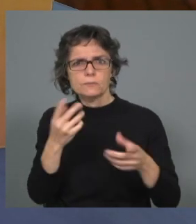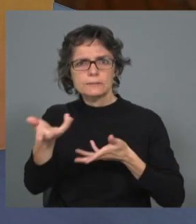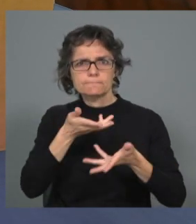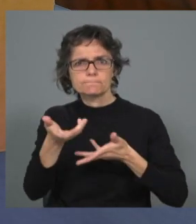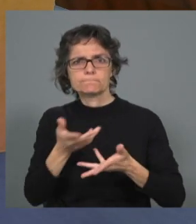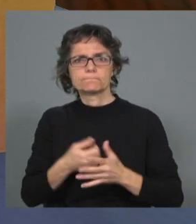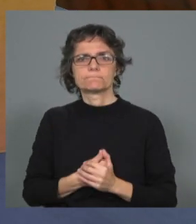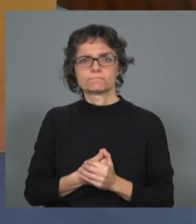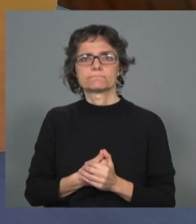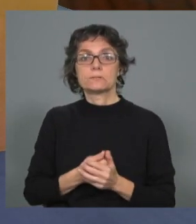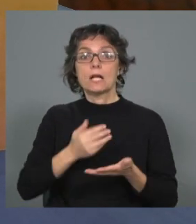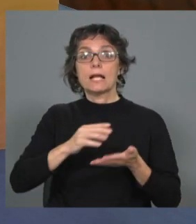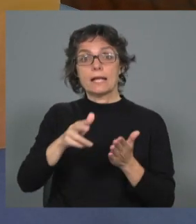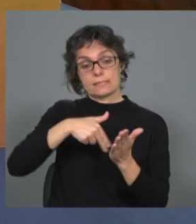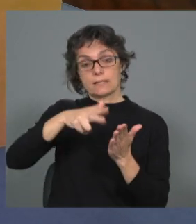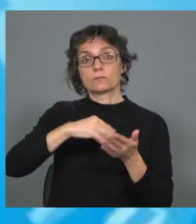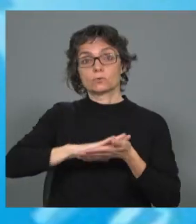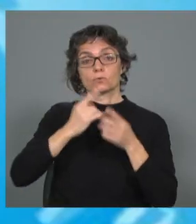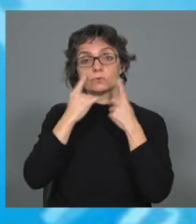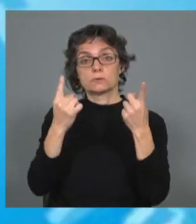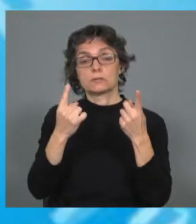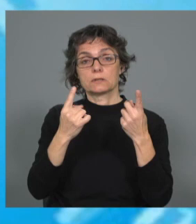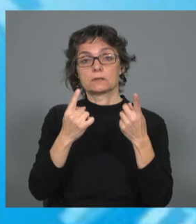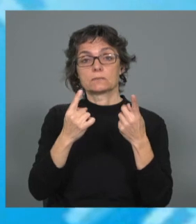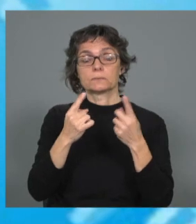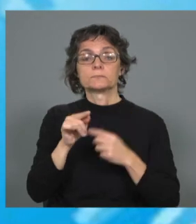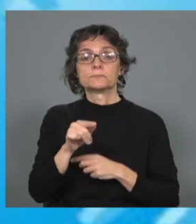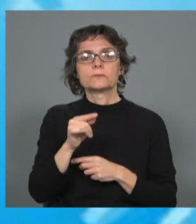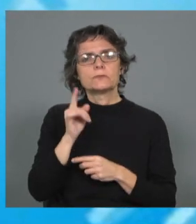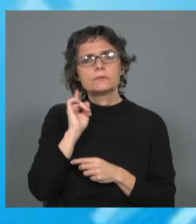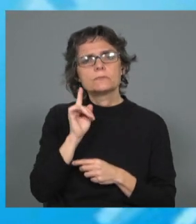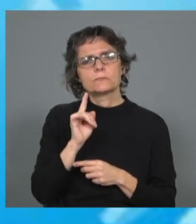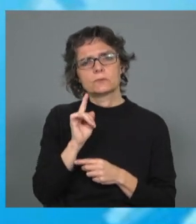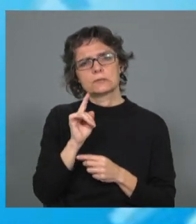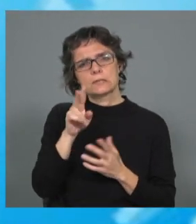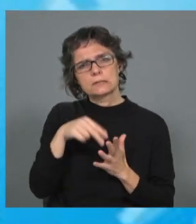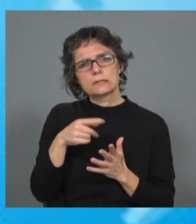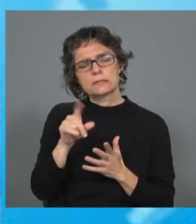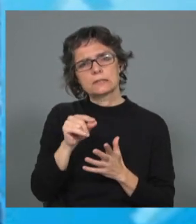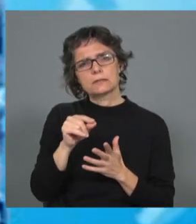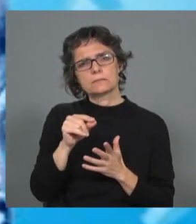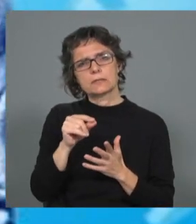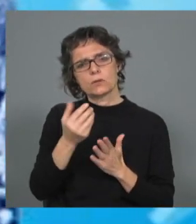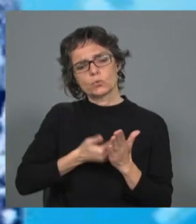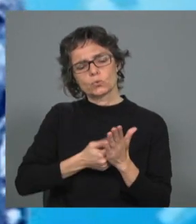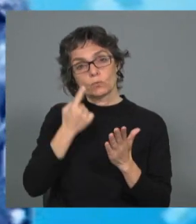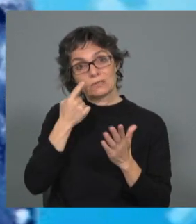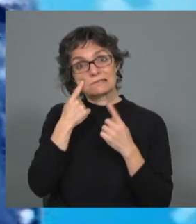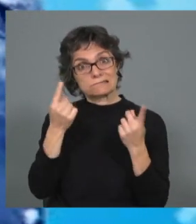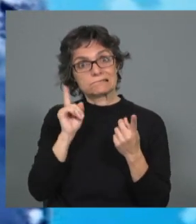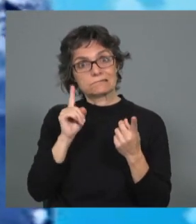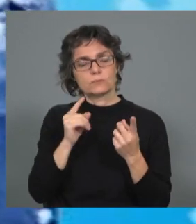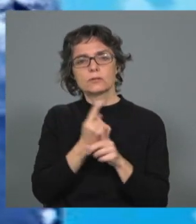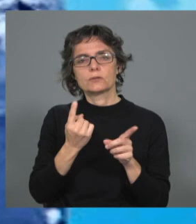e também é muito importante que os casais ou que as pessoas individuais não tenham medo de se aproximar. Porque mesmo com